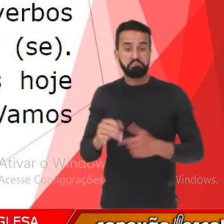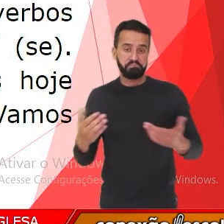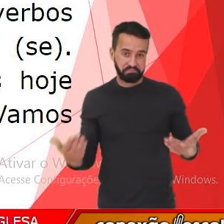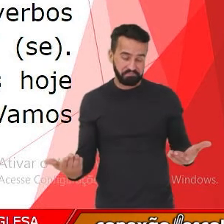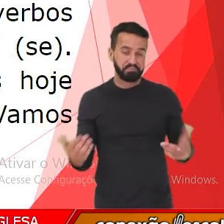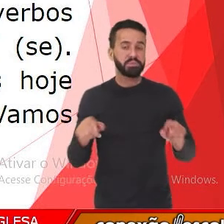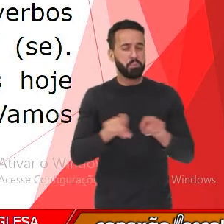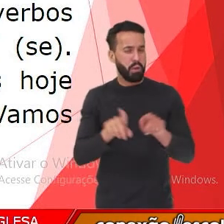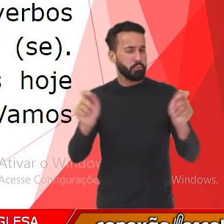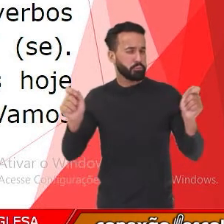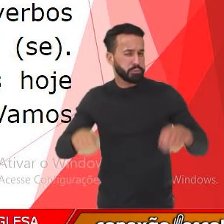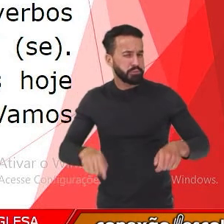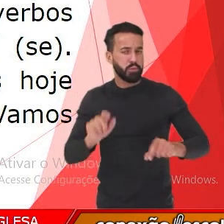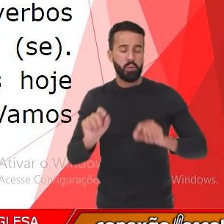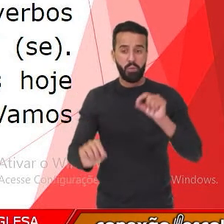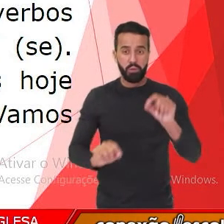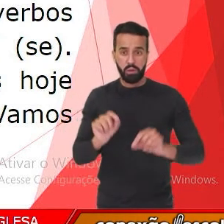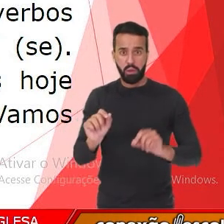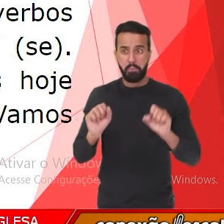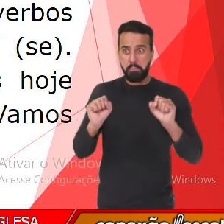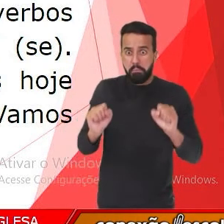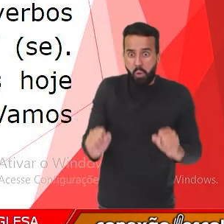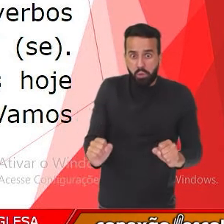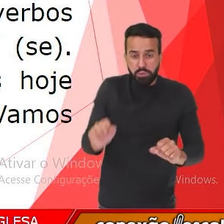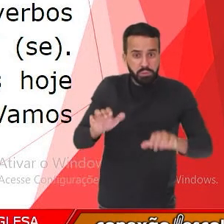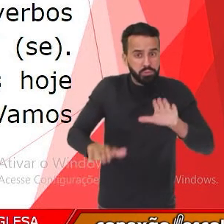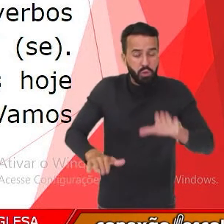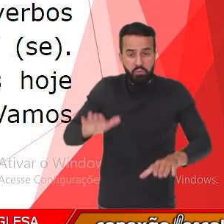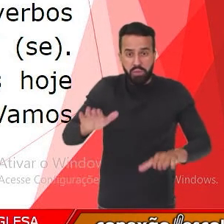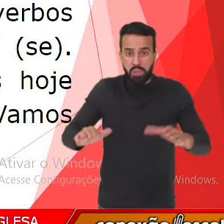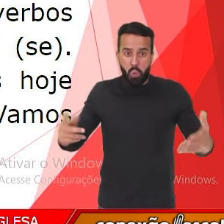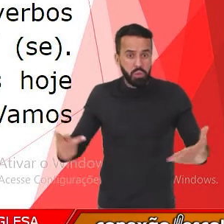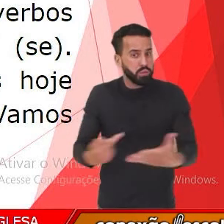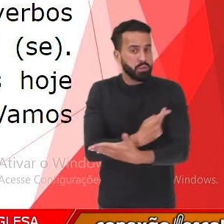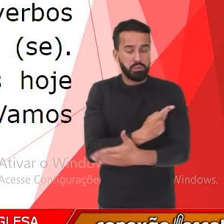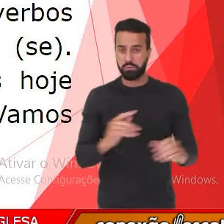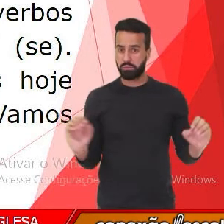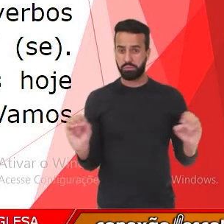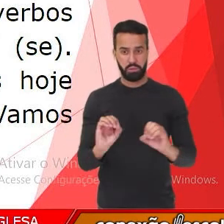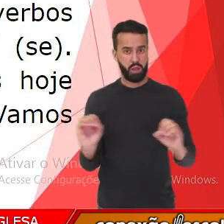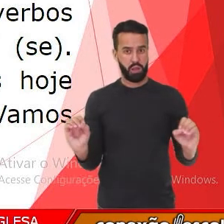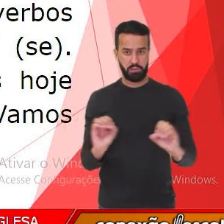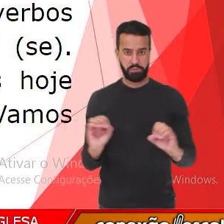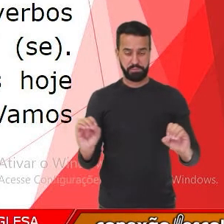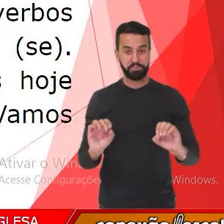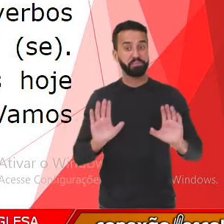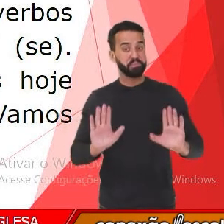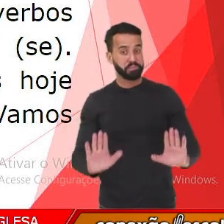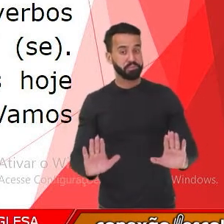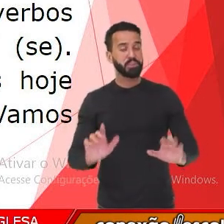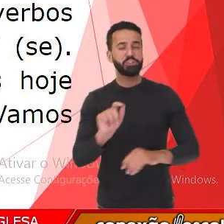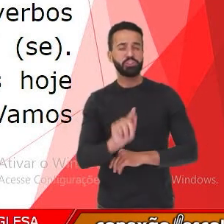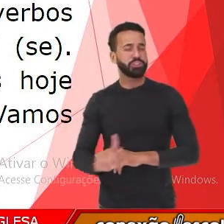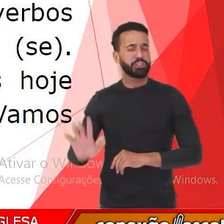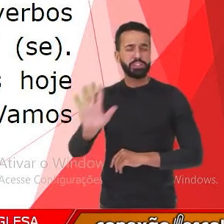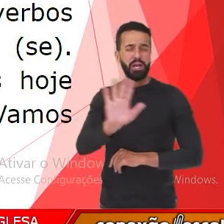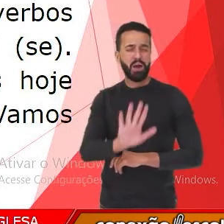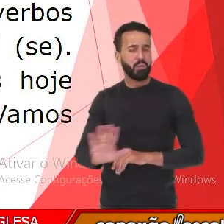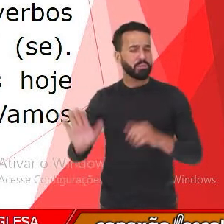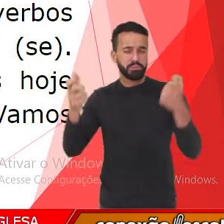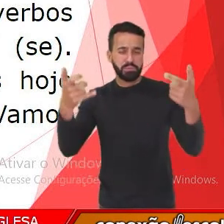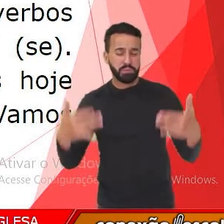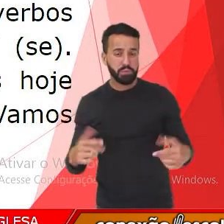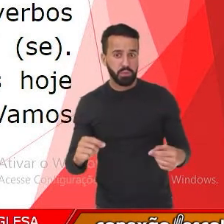pode expressar algo que pode não acontecer, mas tudo depende de uma condição. Então, em linhas gerais, é algo que